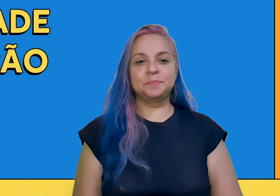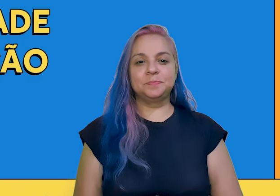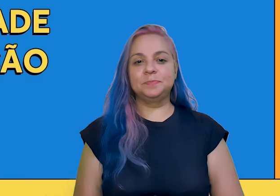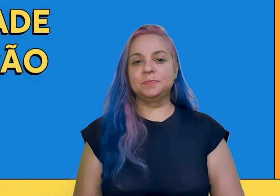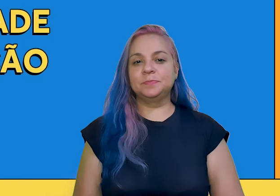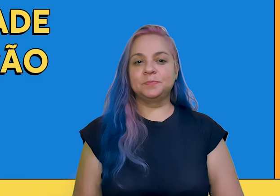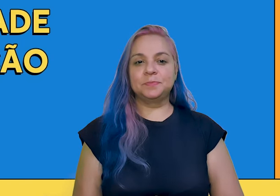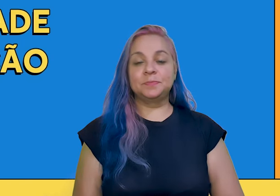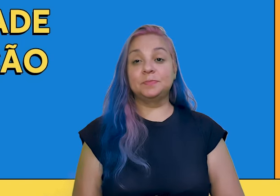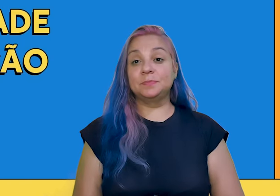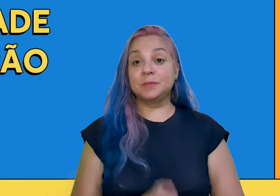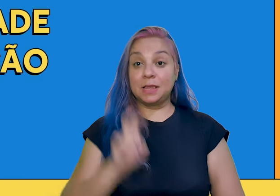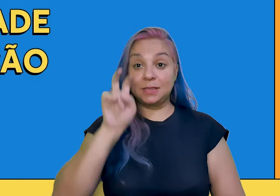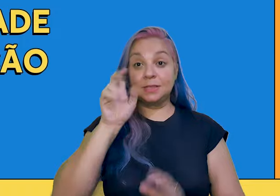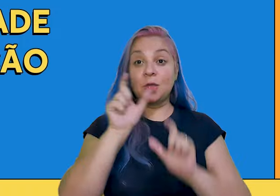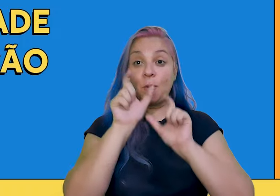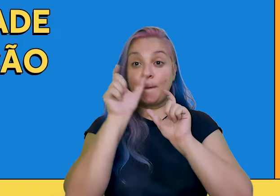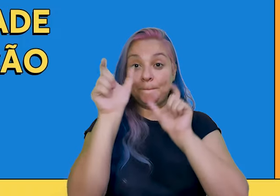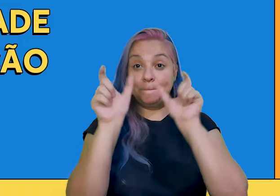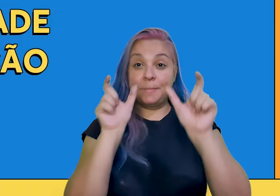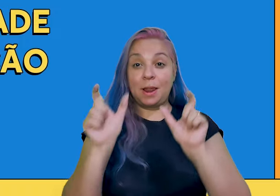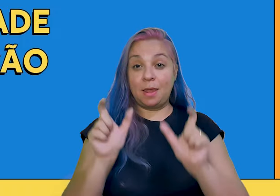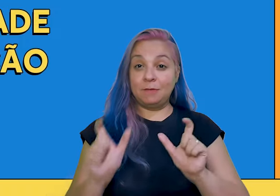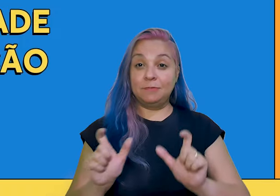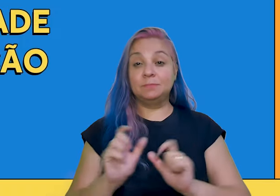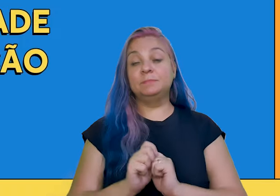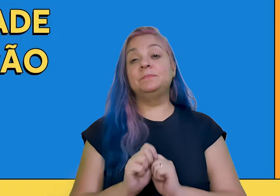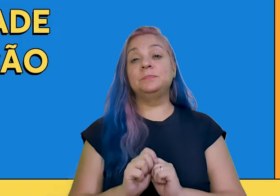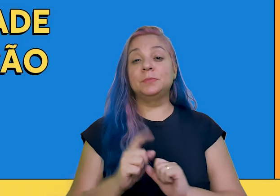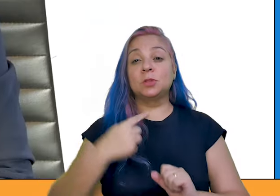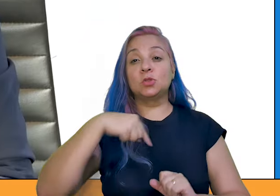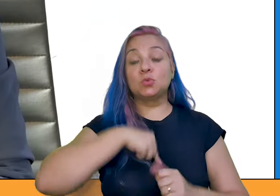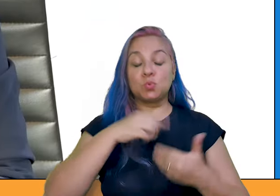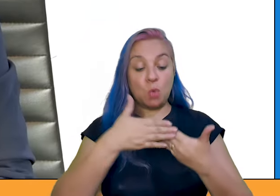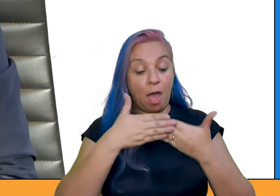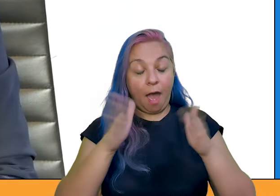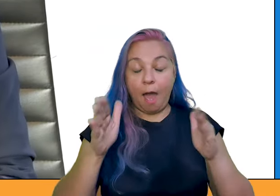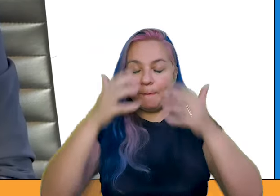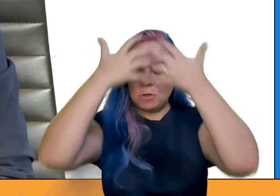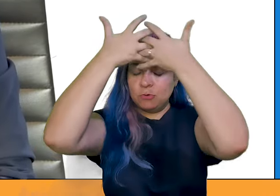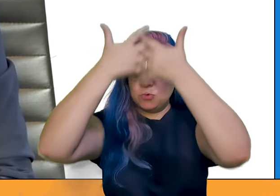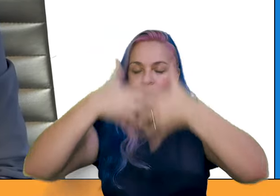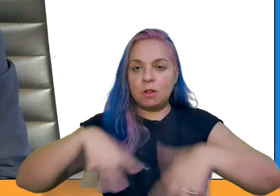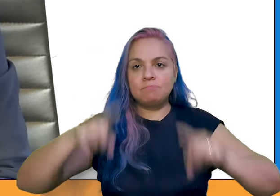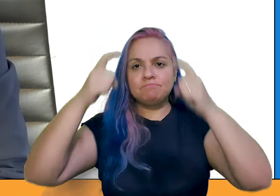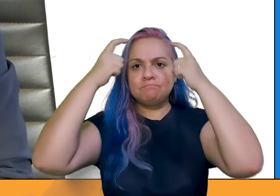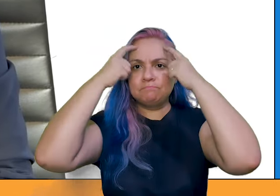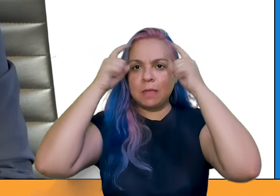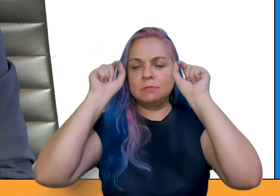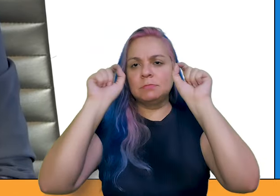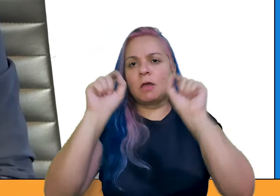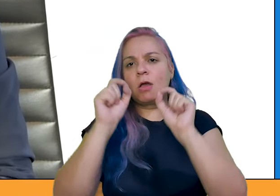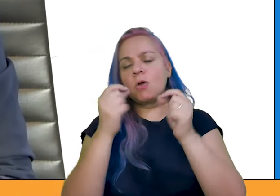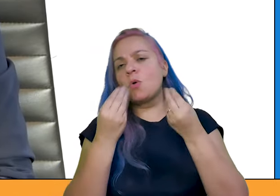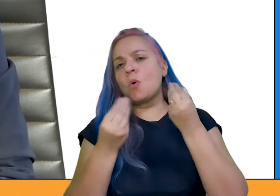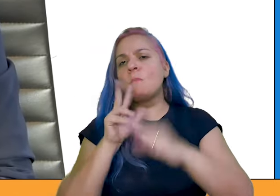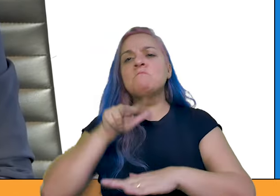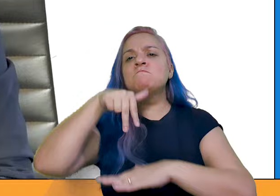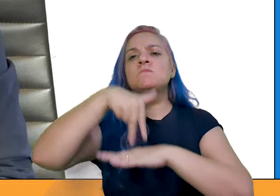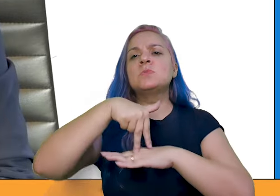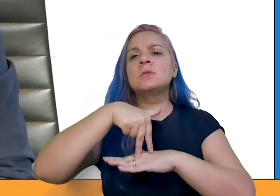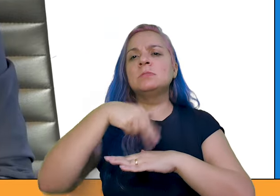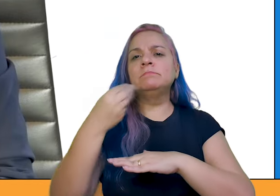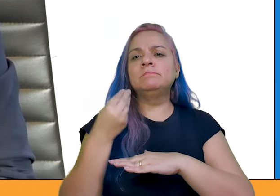representação, representatividade e autodeterminação, que nos abre um lugar de reflexão para pensar no espaço